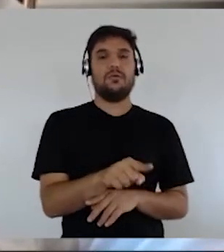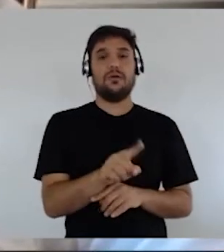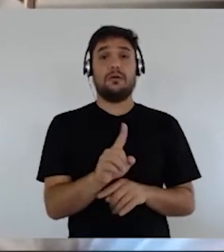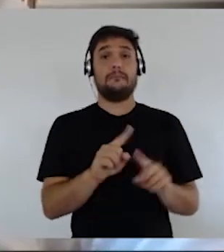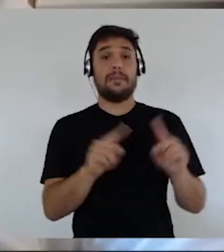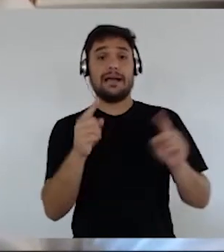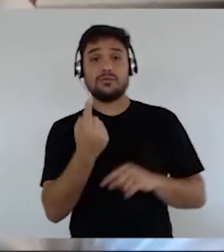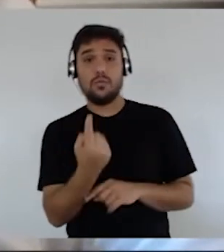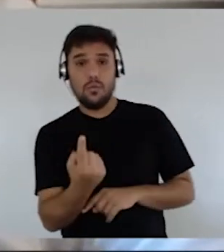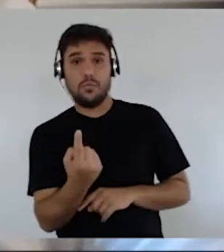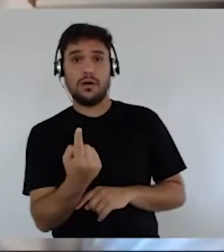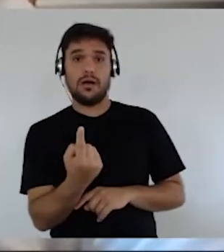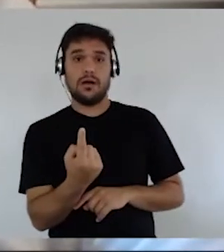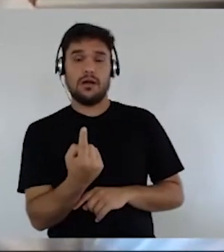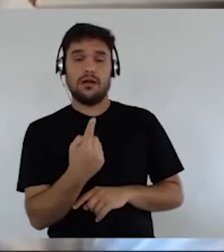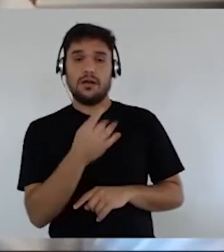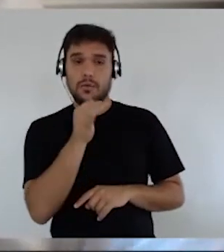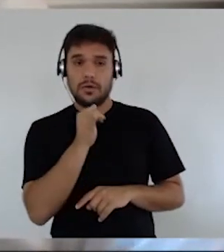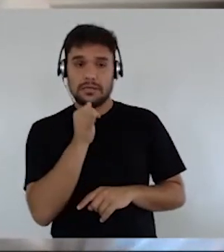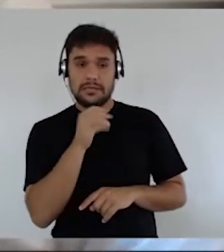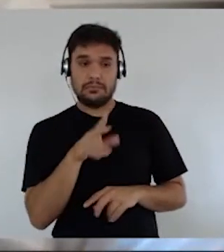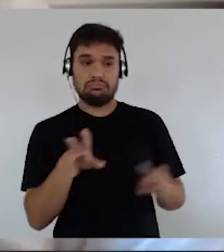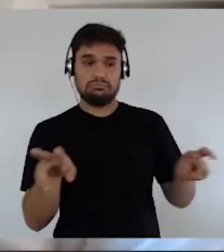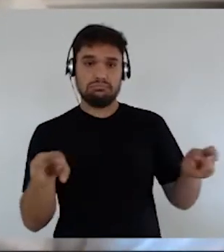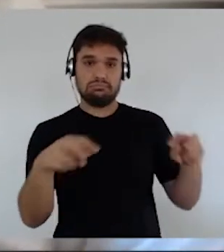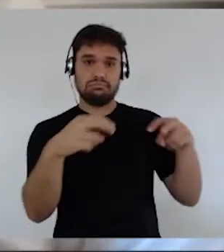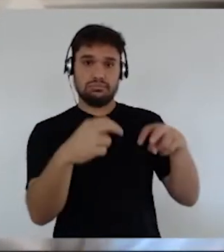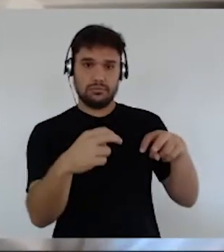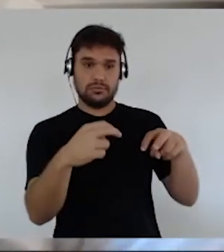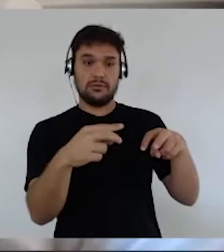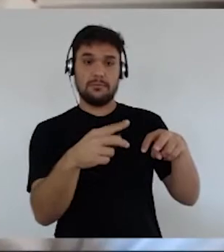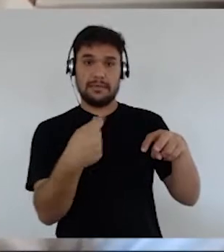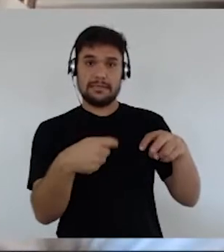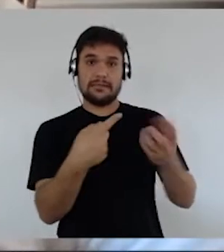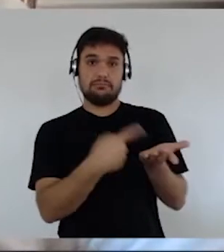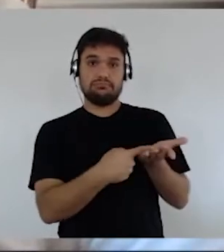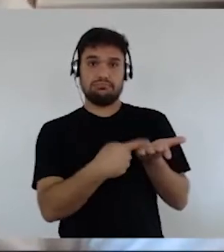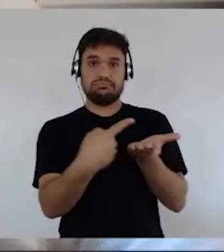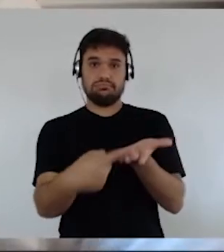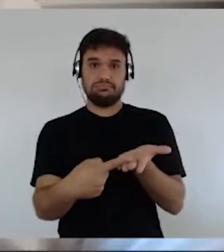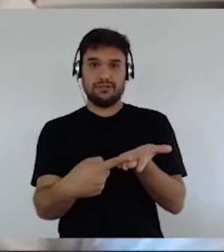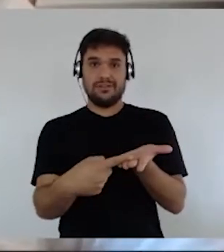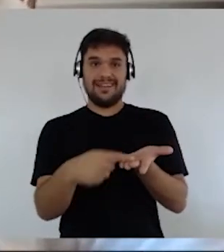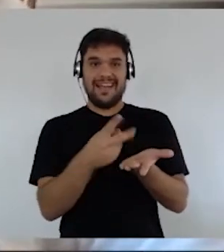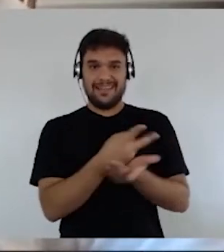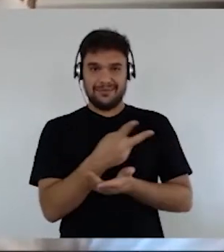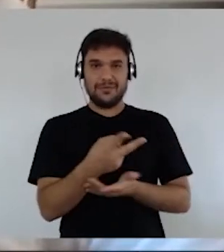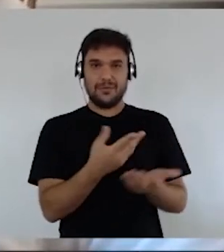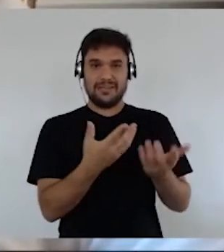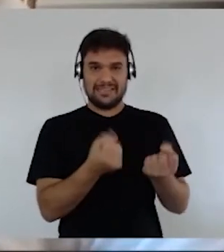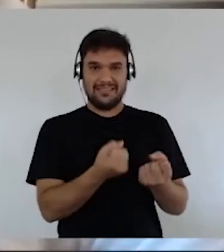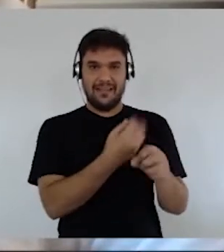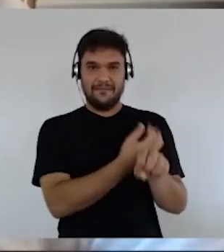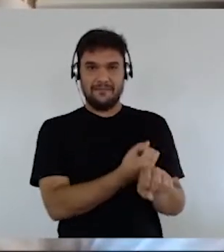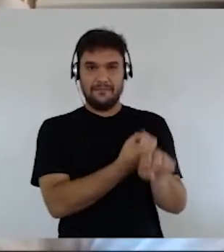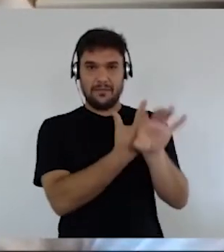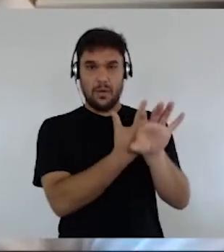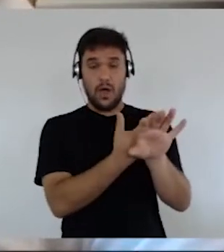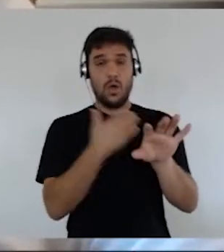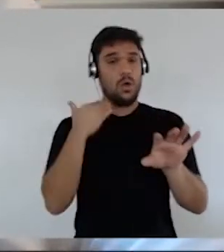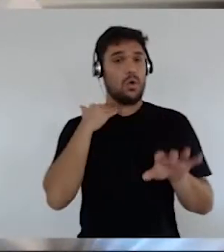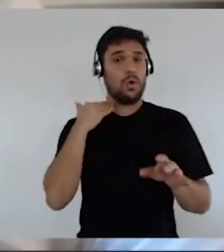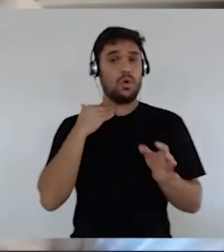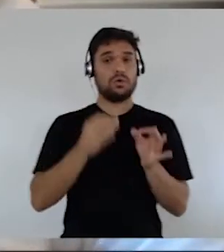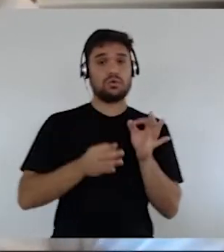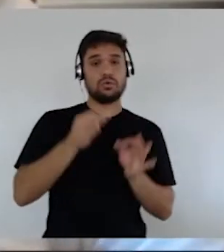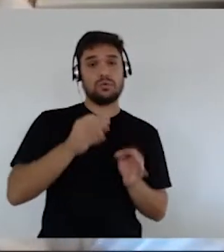uma delas, no caso de haver acordo das partes para exigir que a audiência seja virtual, o juiz pode fazer